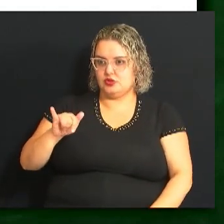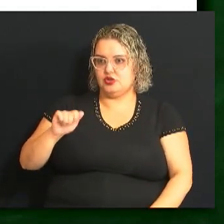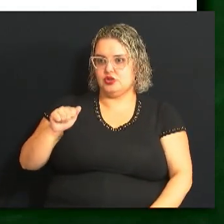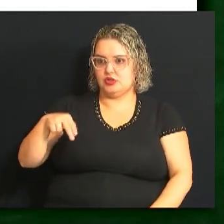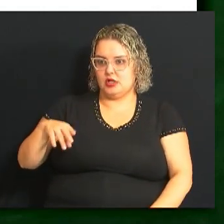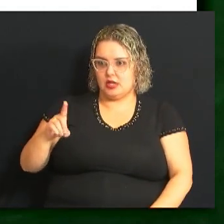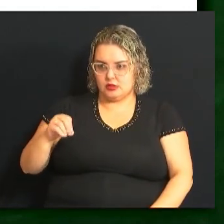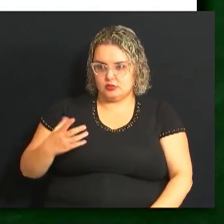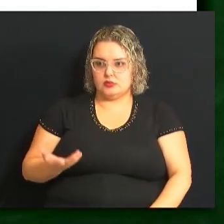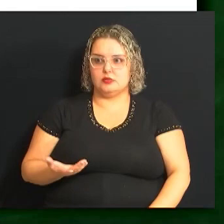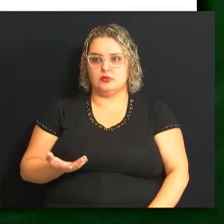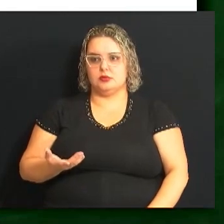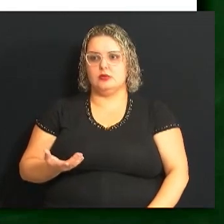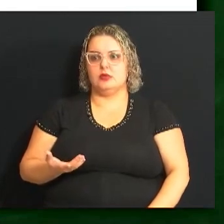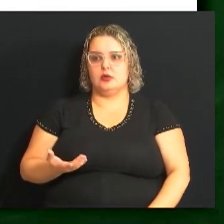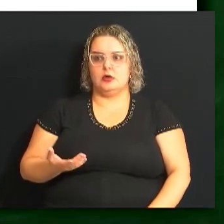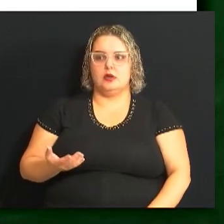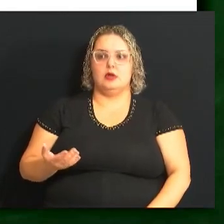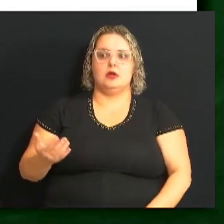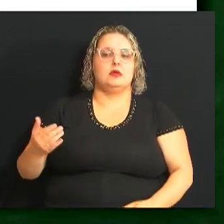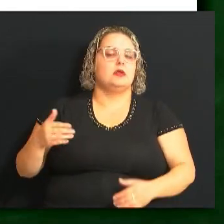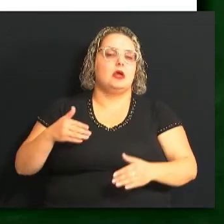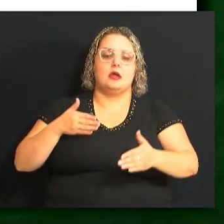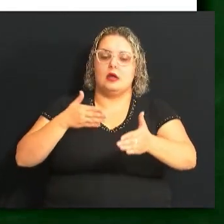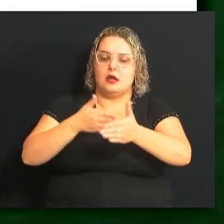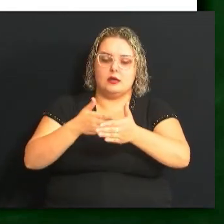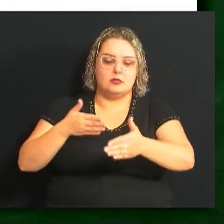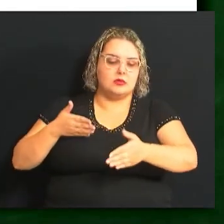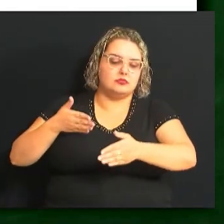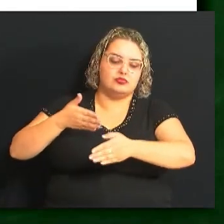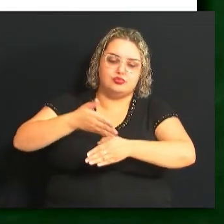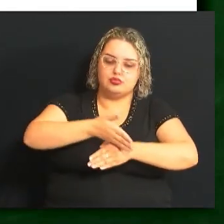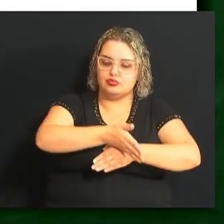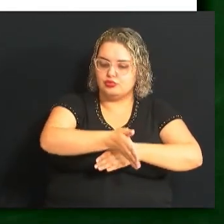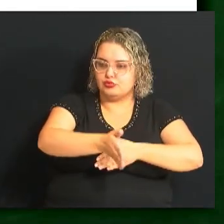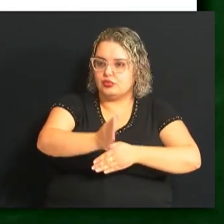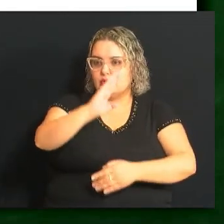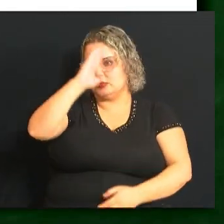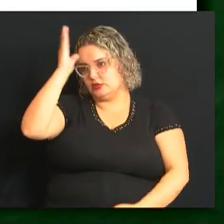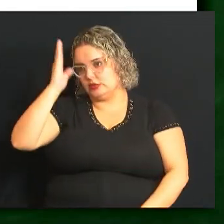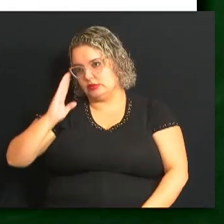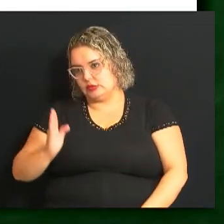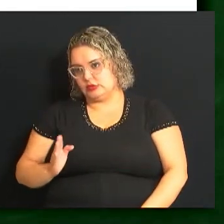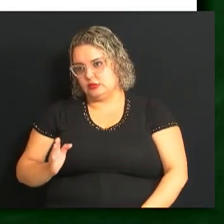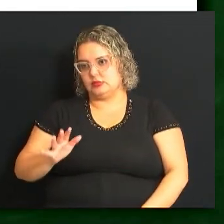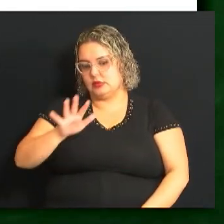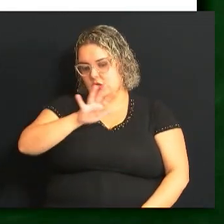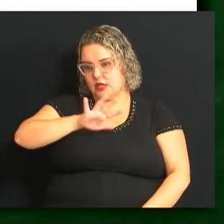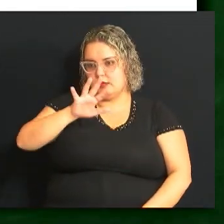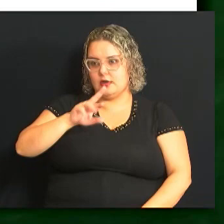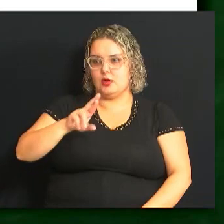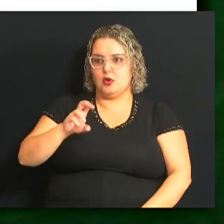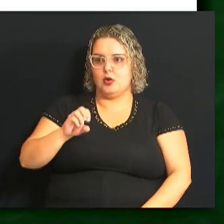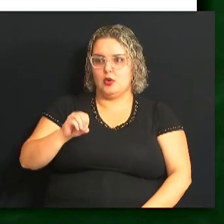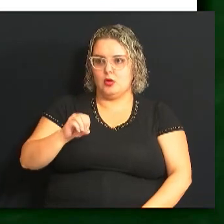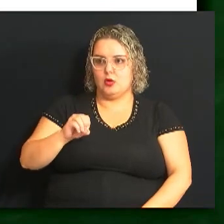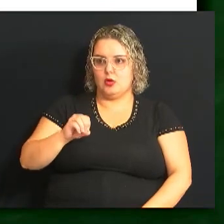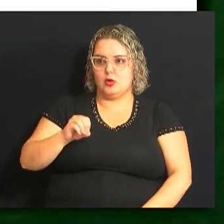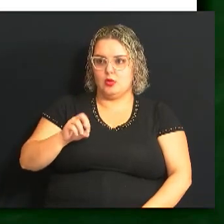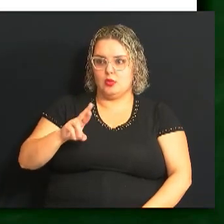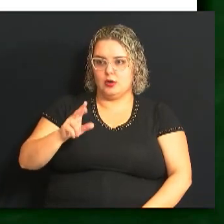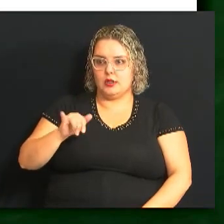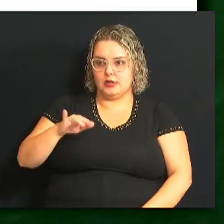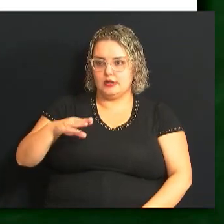venezuelano, que cruzou a fronteira do Brasil, ali na região de Roraima, Pacaembu,